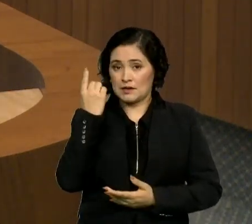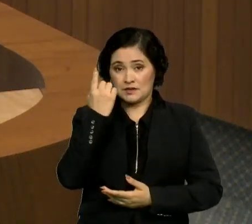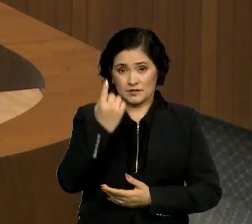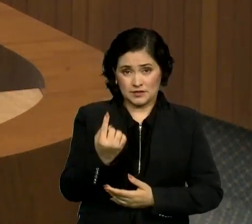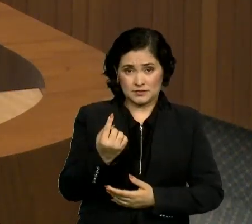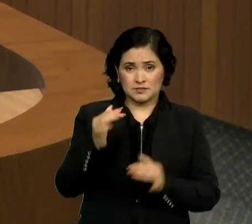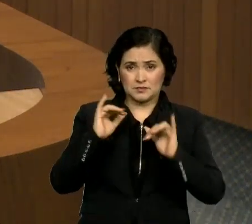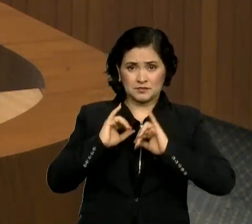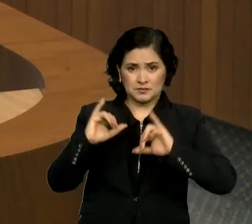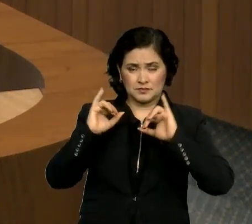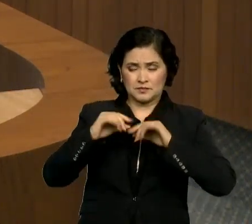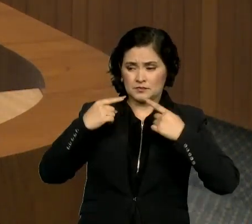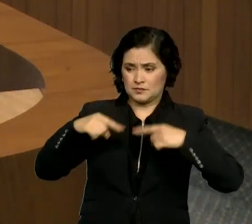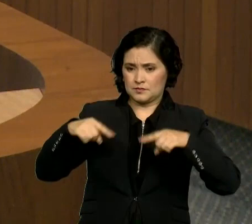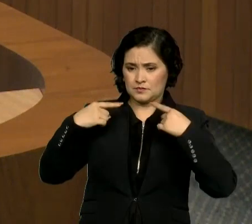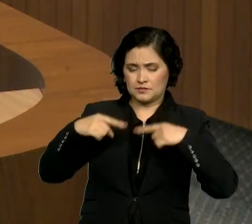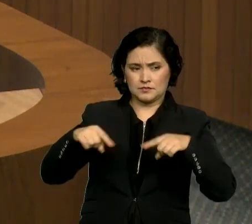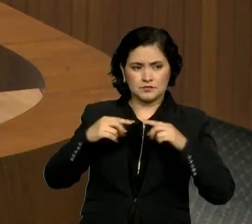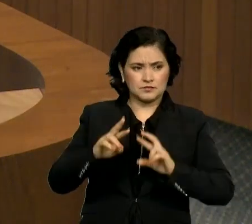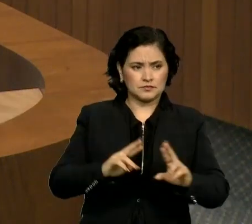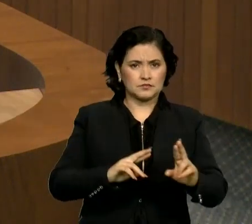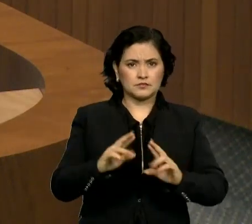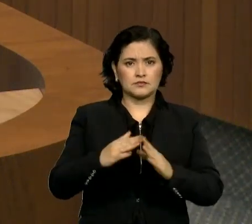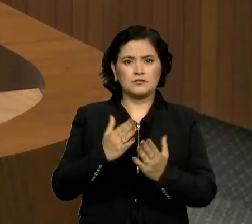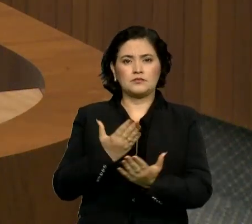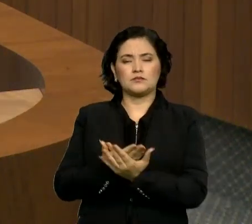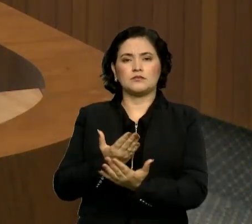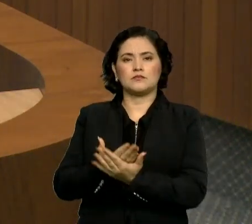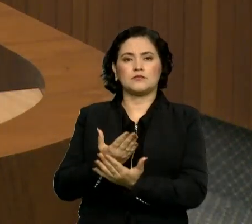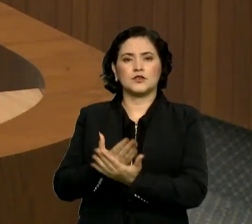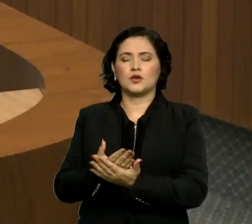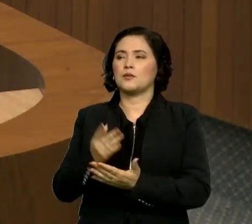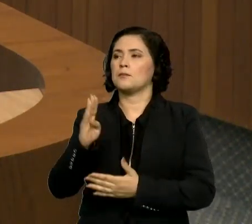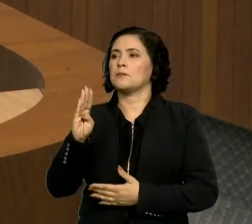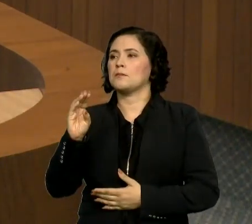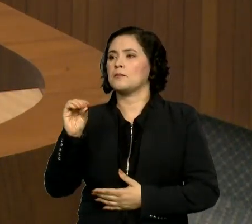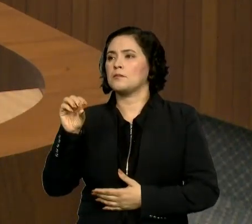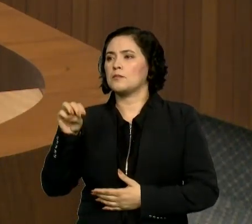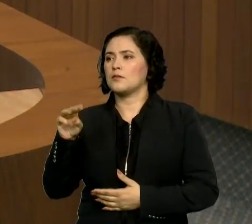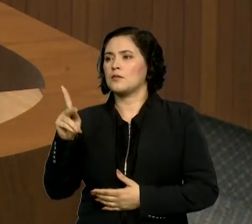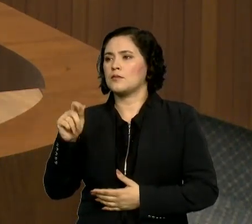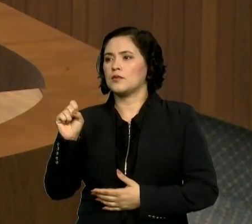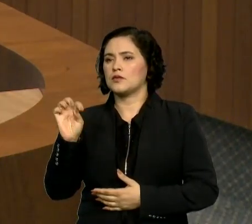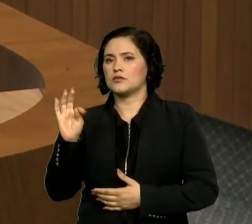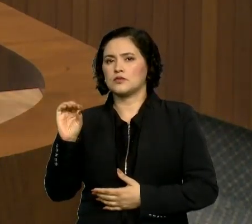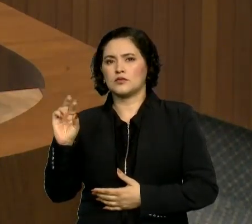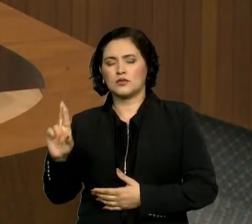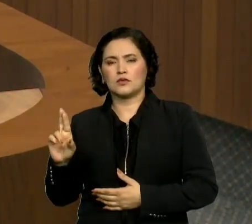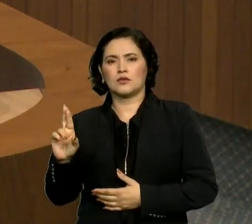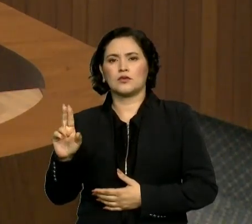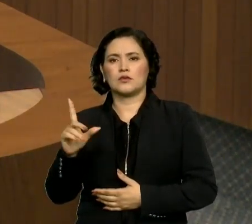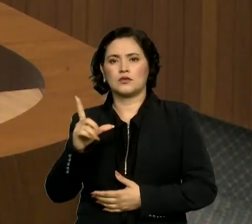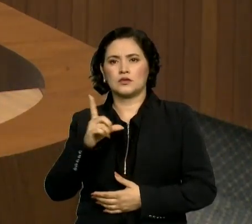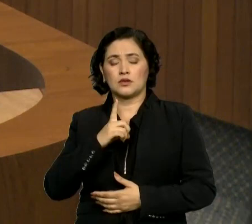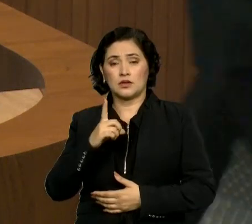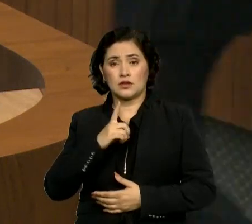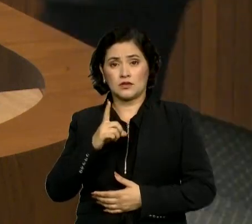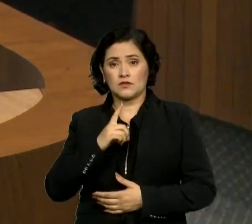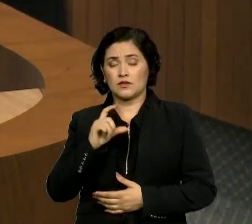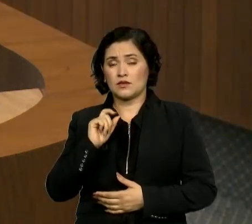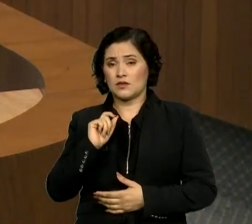trazer denúncias em relação a escolas, como o Bom Pastor, que teve aquele ataque, suposto ataque de